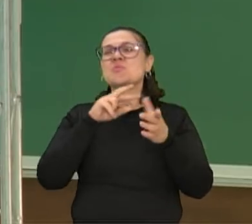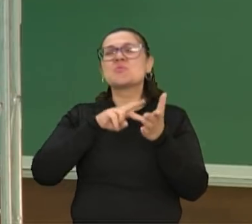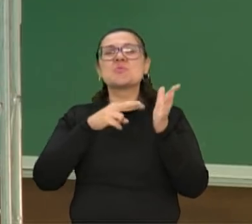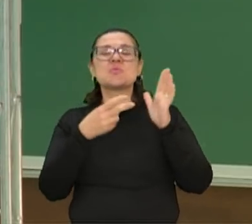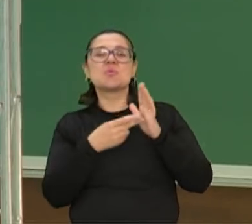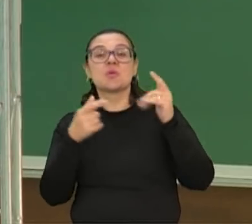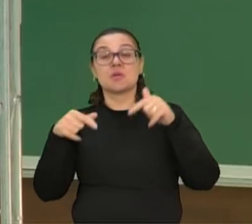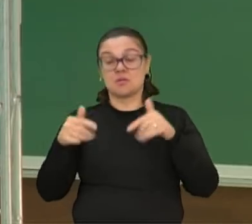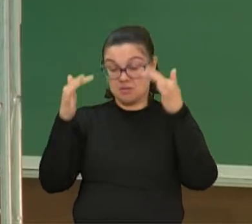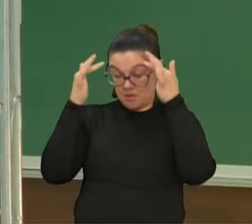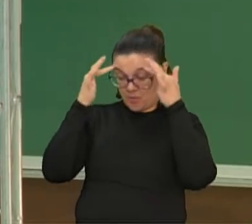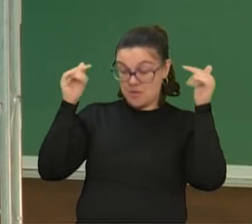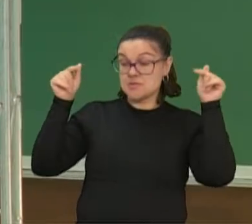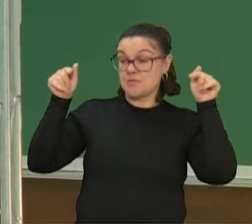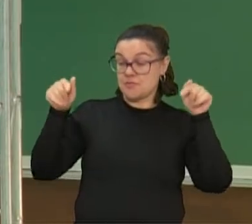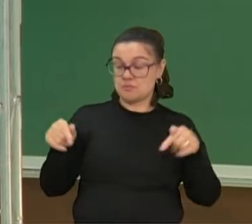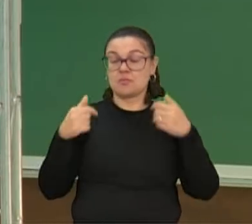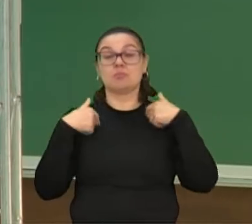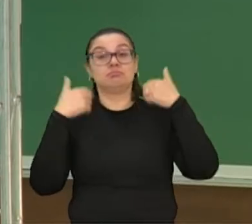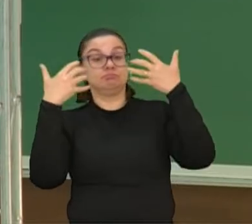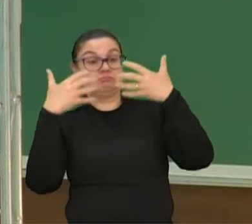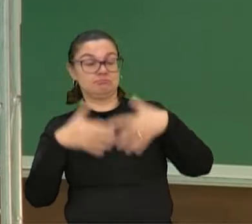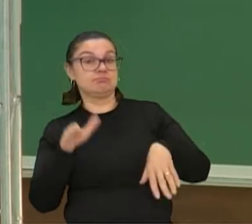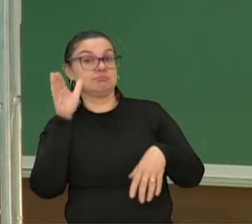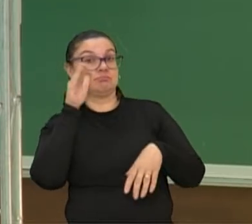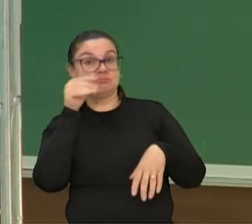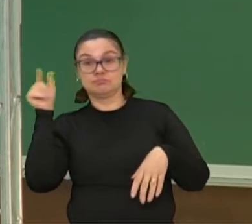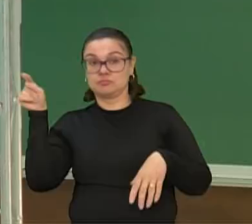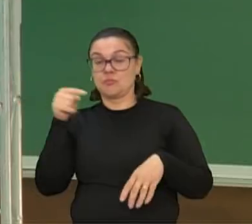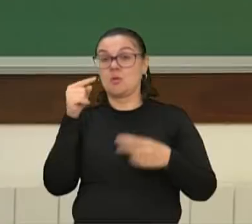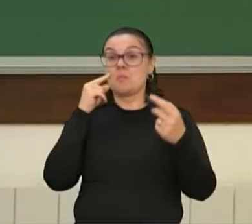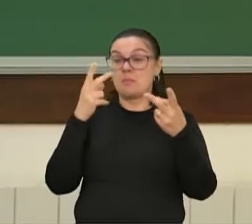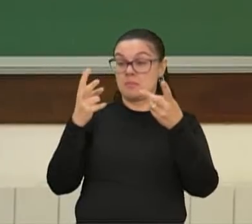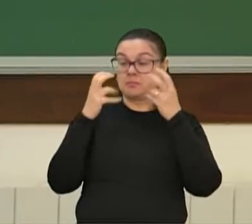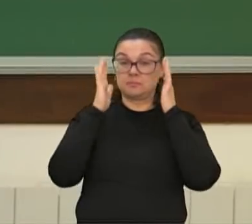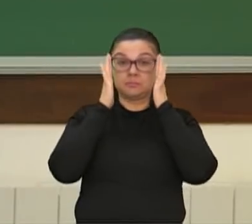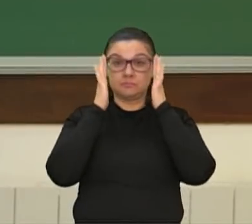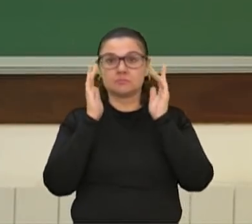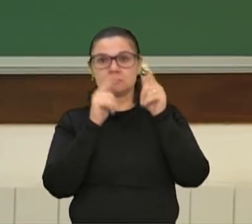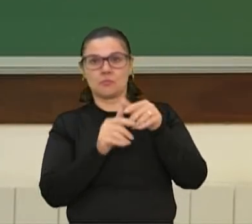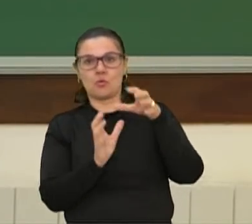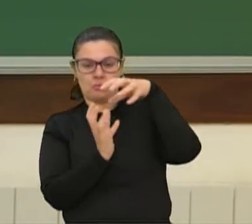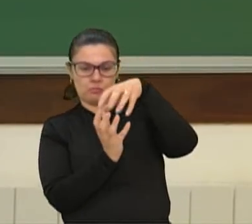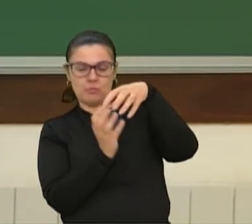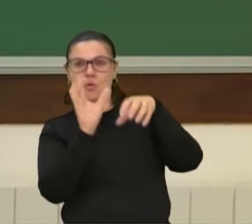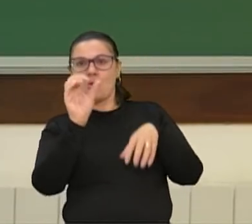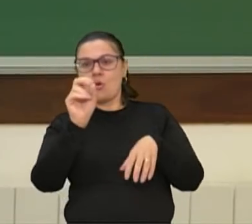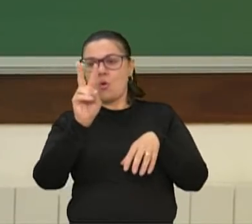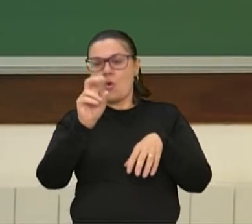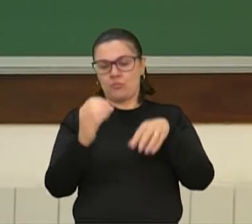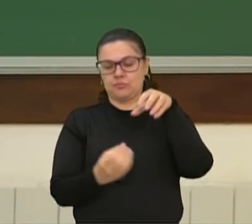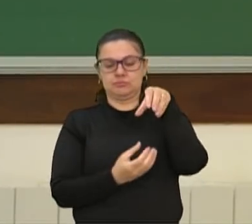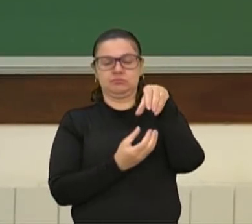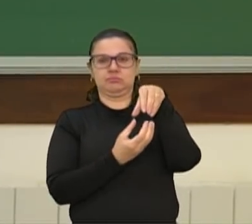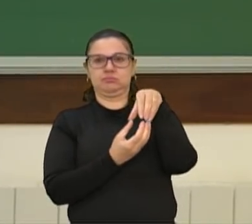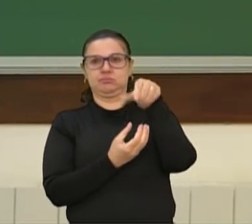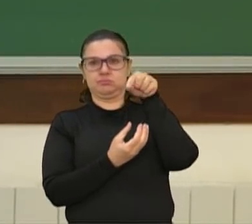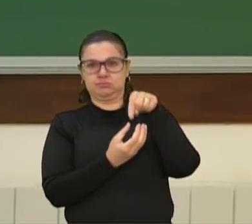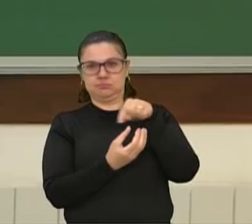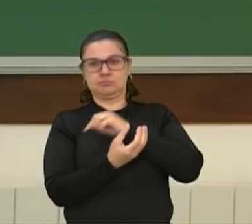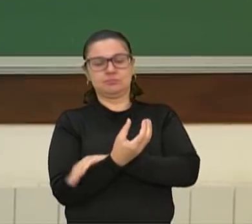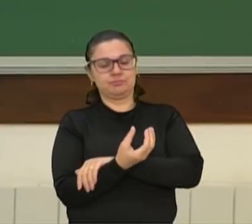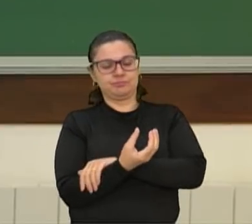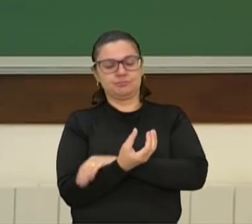Essa filosofia do ato e potência é muito interessante. Olha bem, um ovo. Um ovo é um grande exemplo para